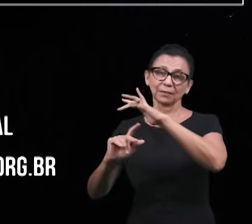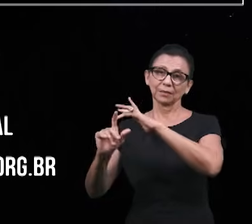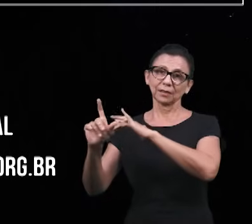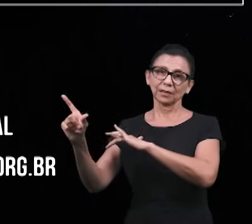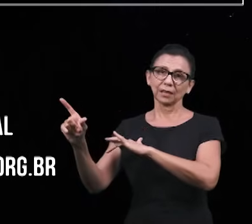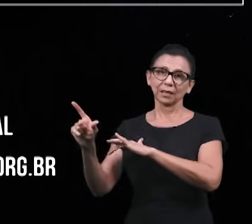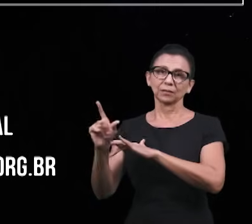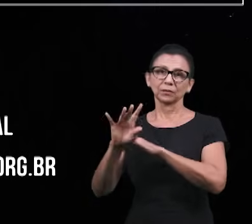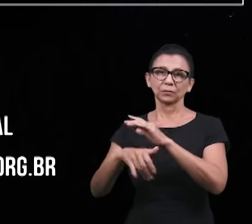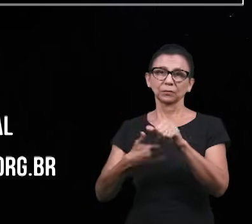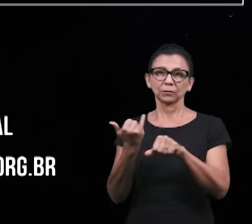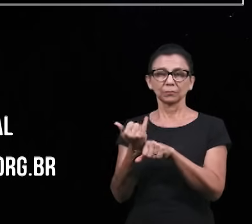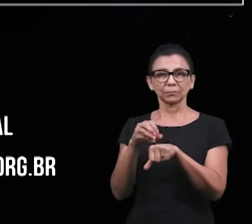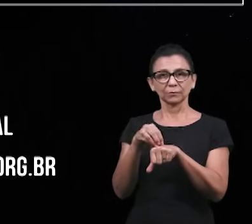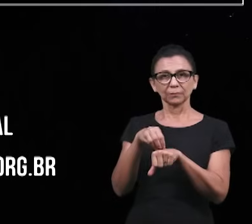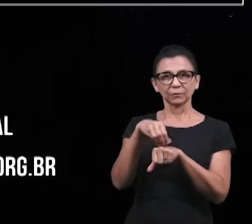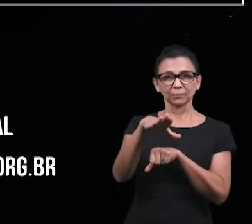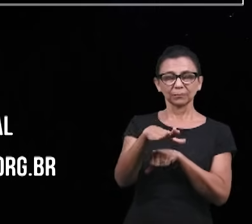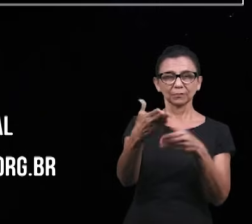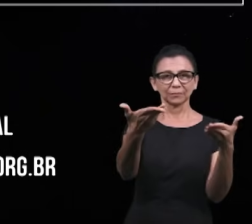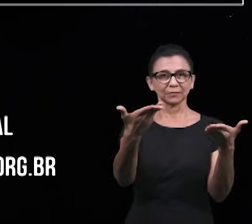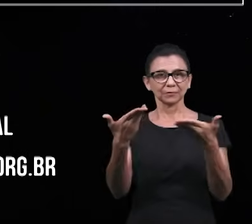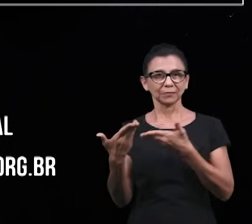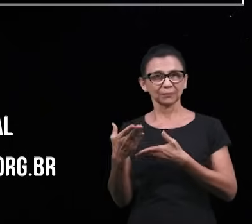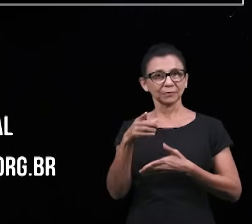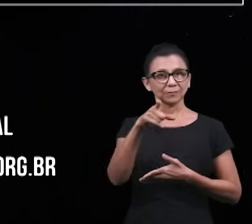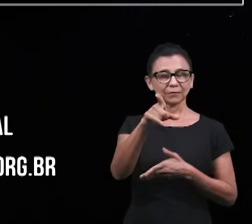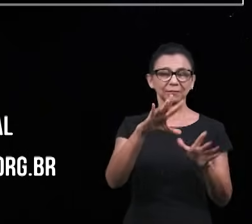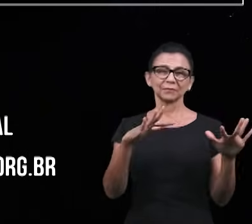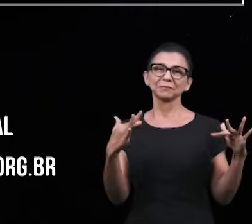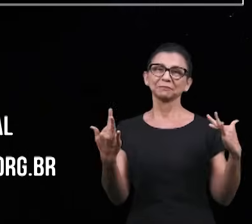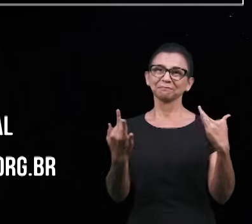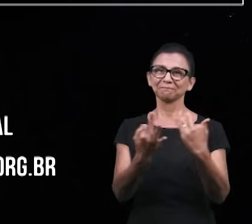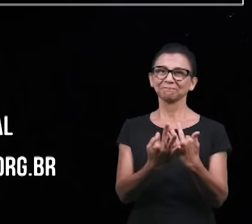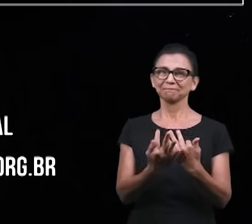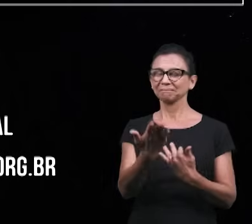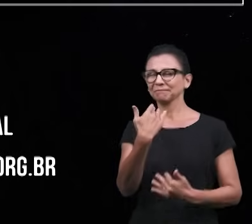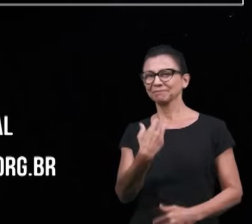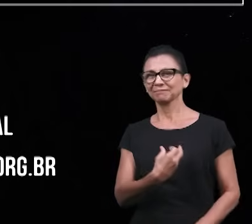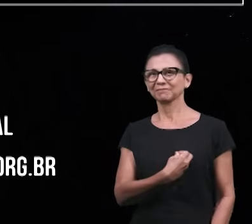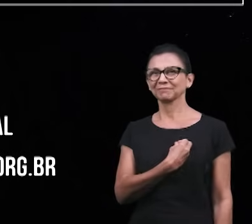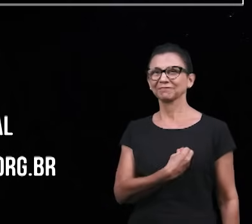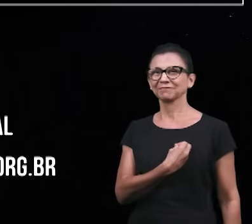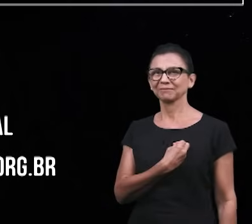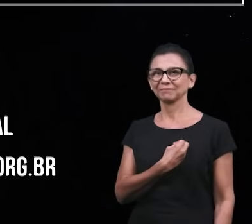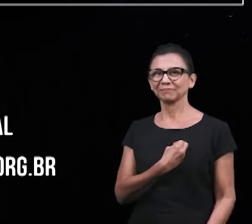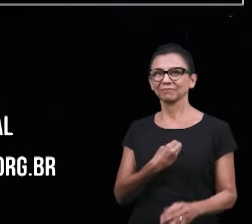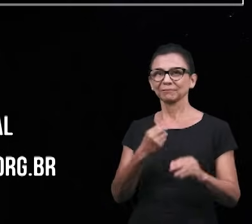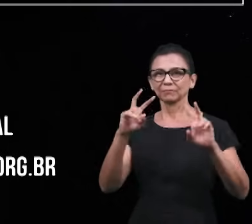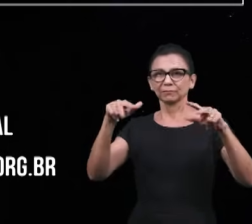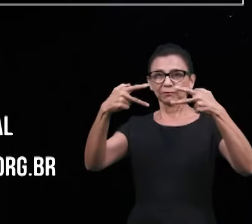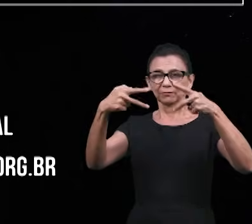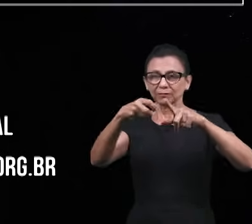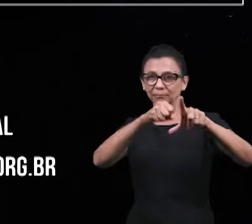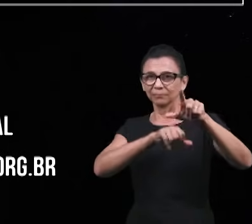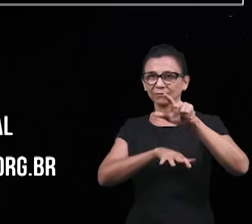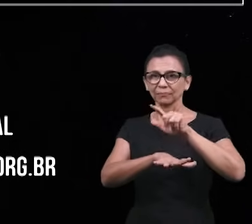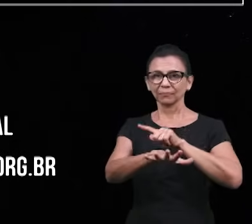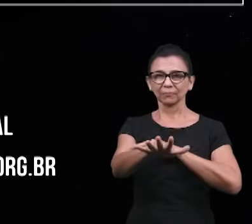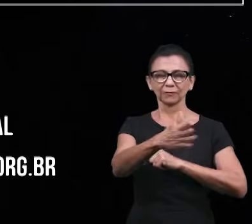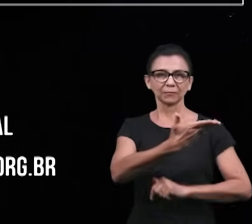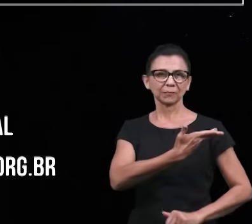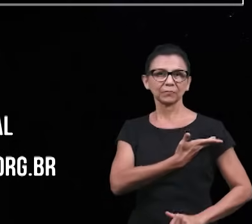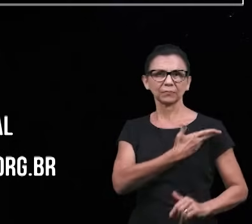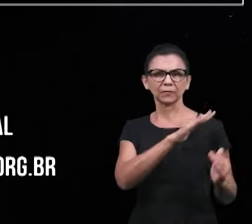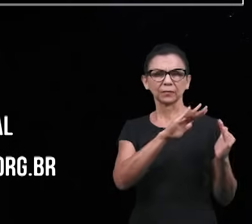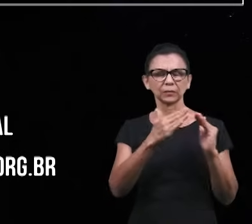Eterno, transmitido por esse canal. Convidamos você e sua família para participarem. Compartilhe esse link, passe para